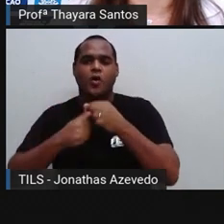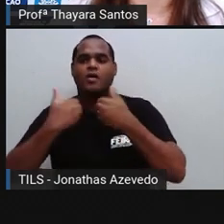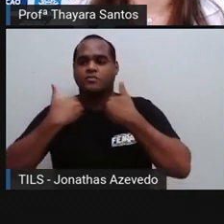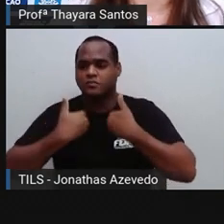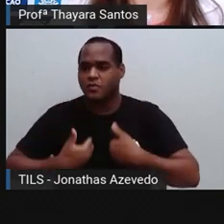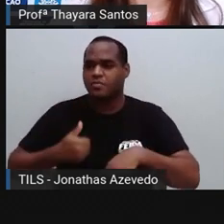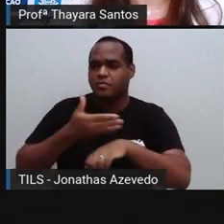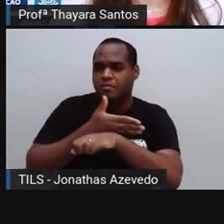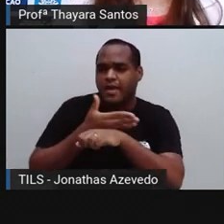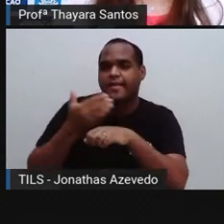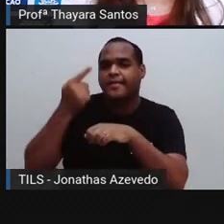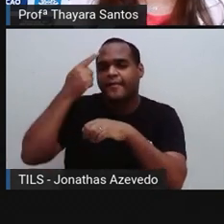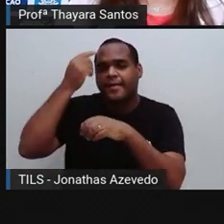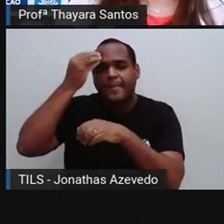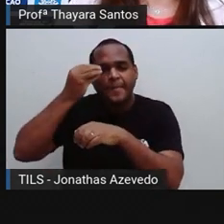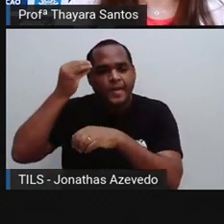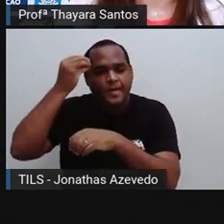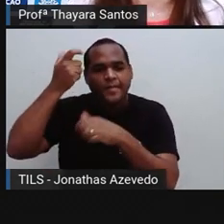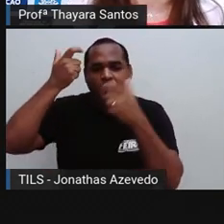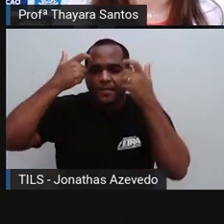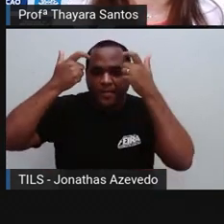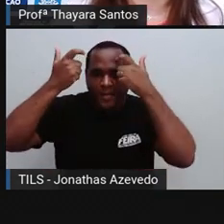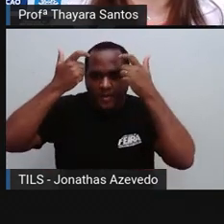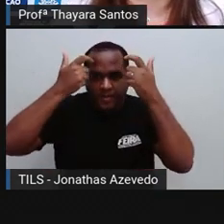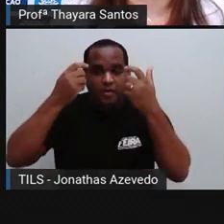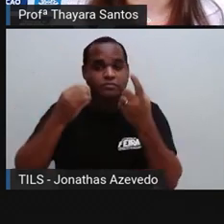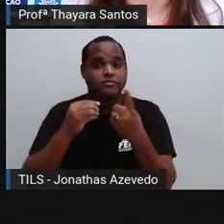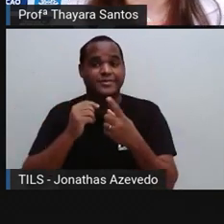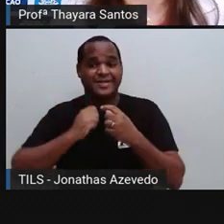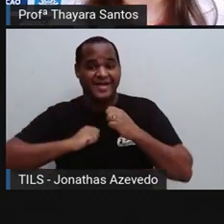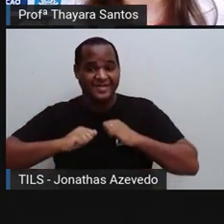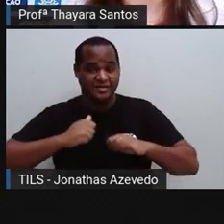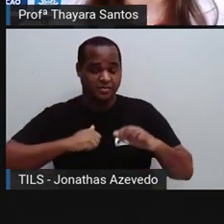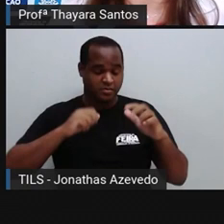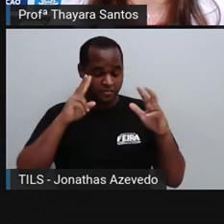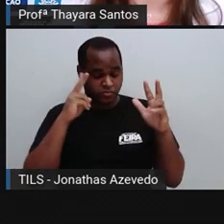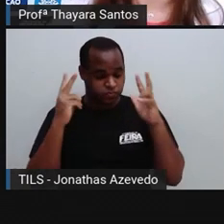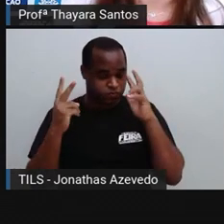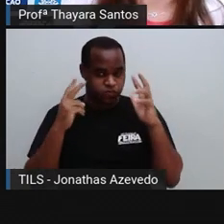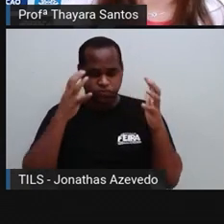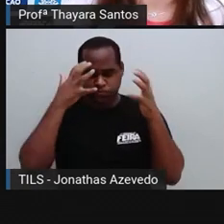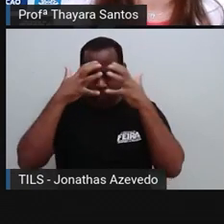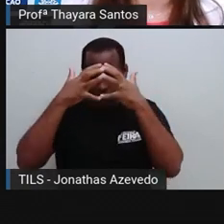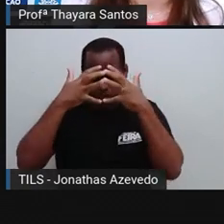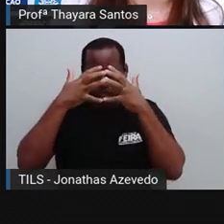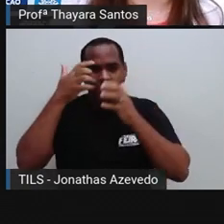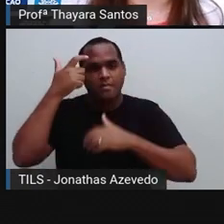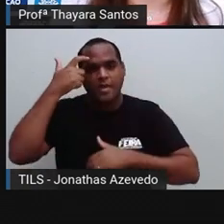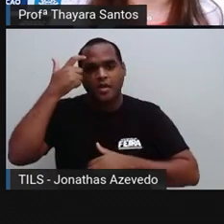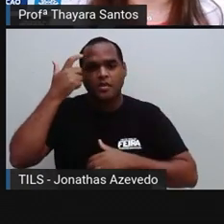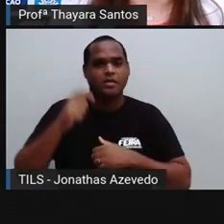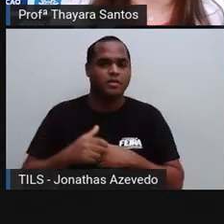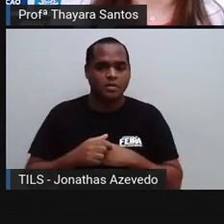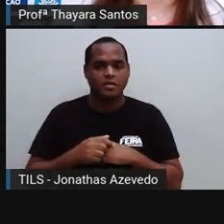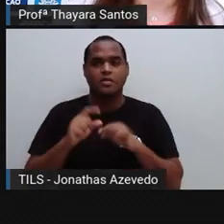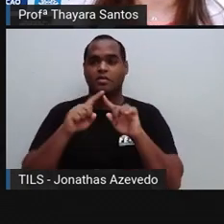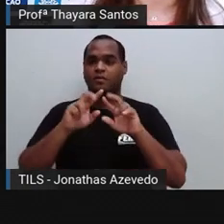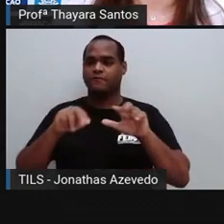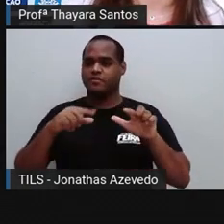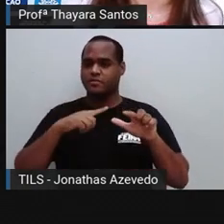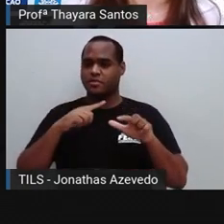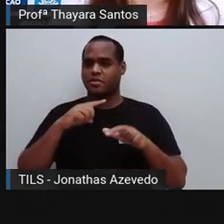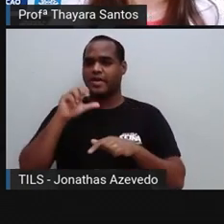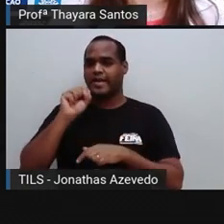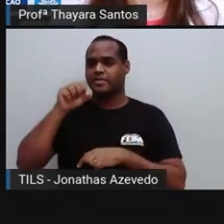como consequência alterações do comportamento e do psiquismo, como, por exemplo, ansiedade, paranoia e confusão mental. As drogas estimulantes do